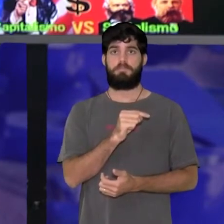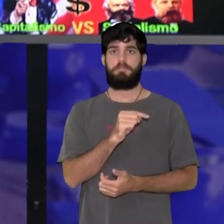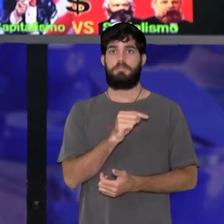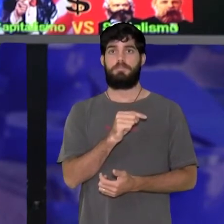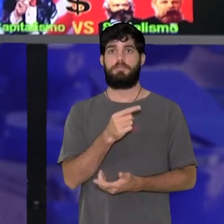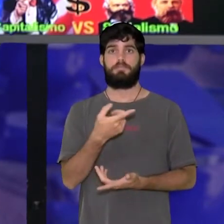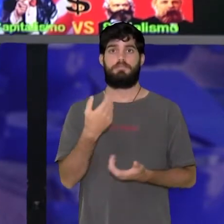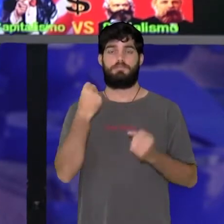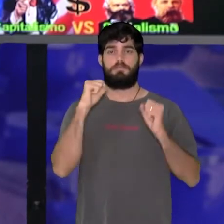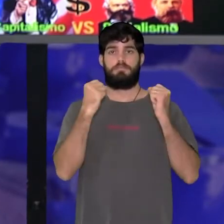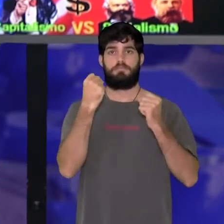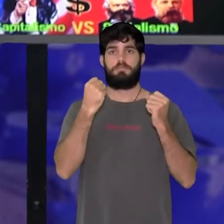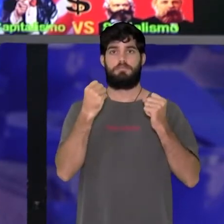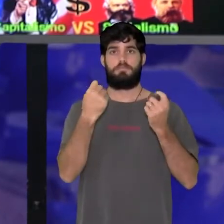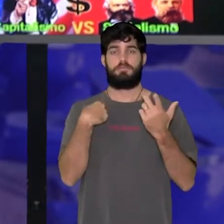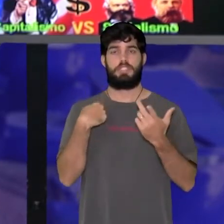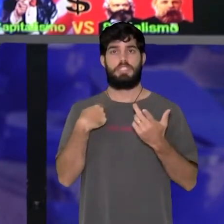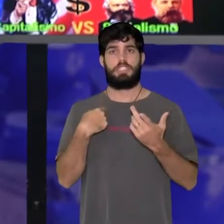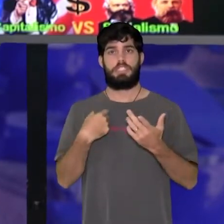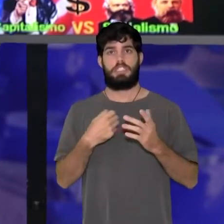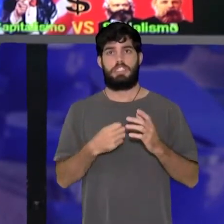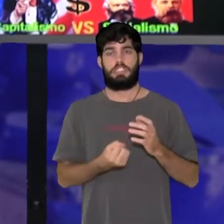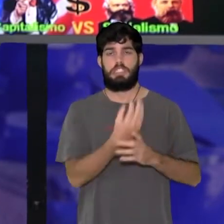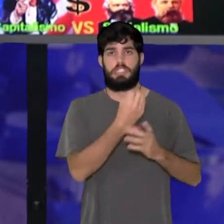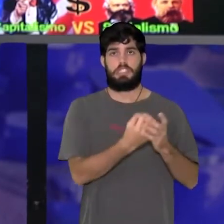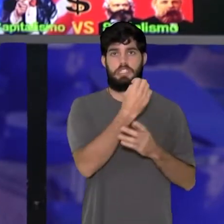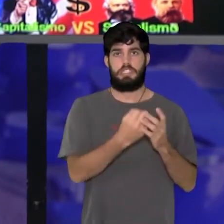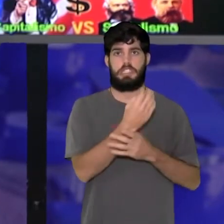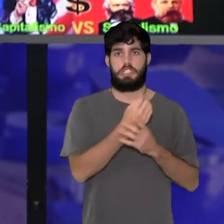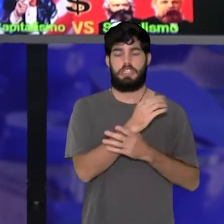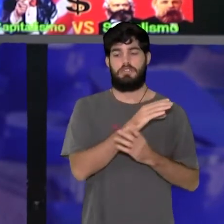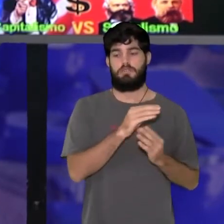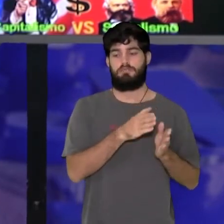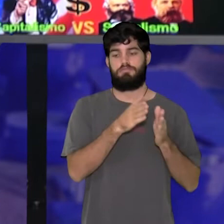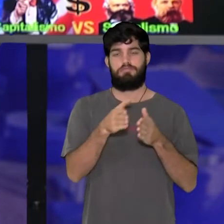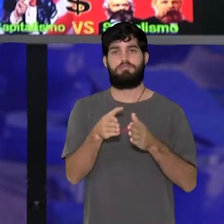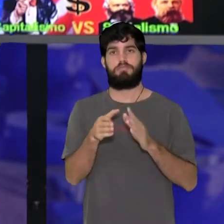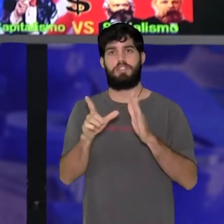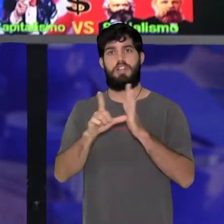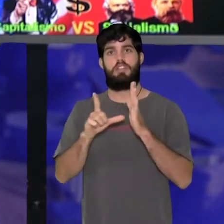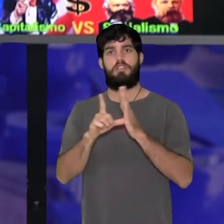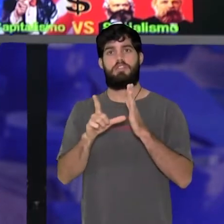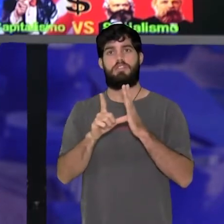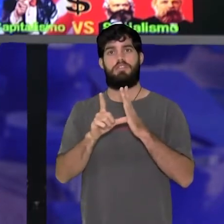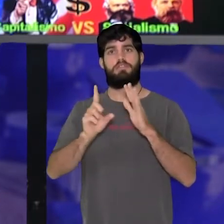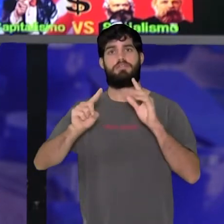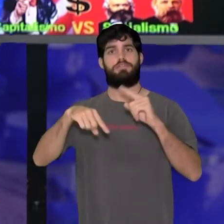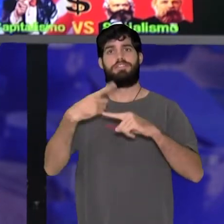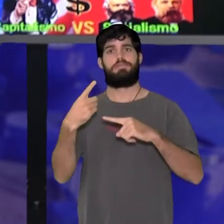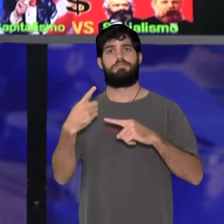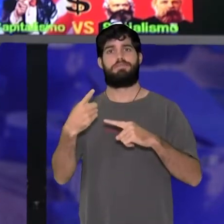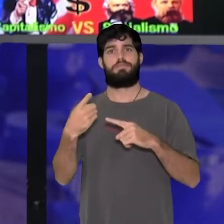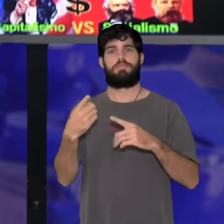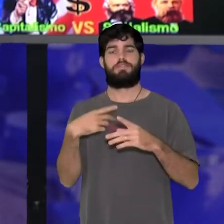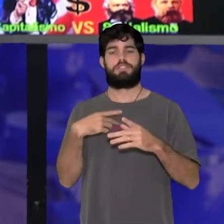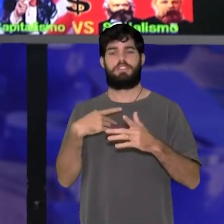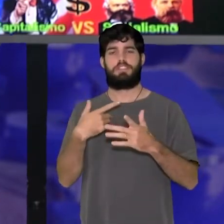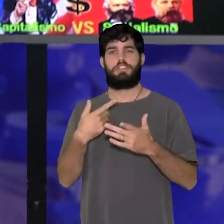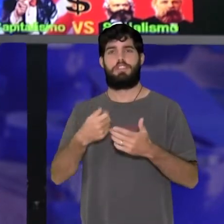empresas fabricam e colocam nas lojas para vender. Se não vender, depois o produto vai para uma